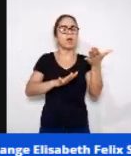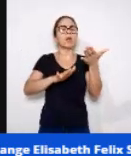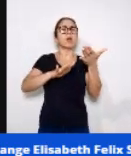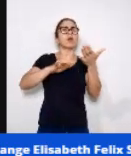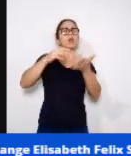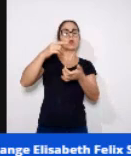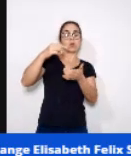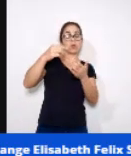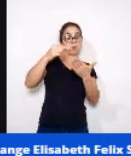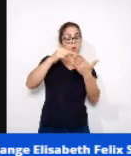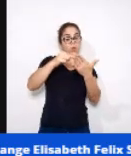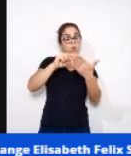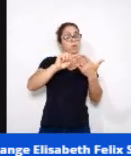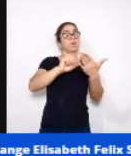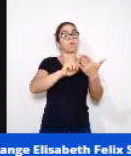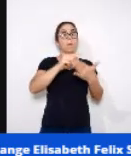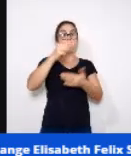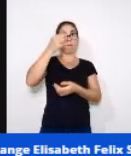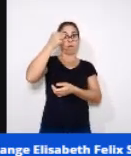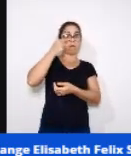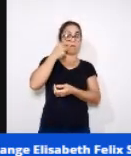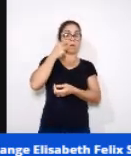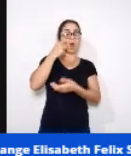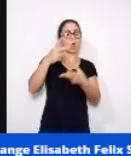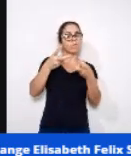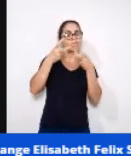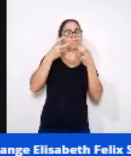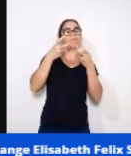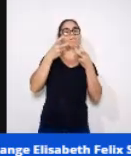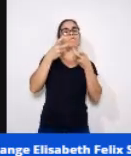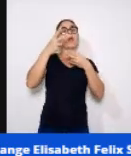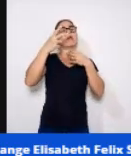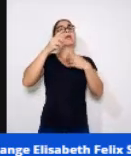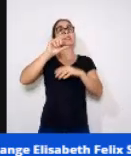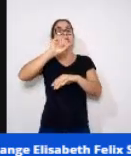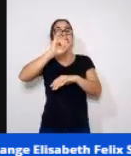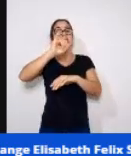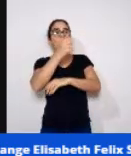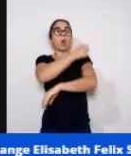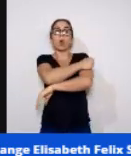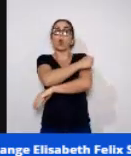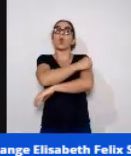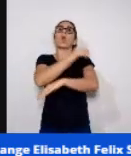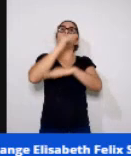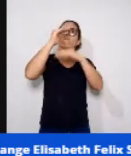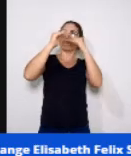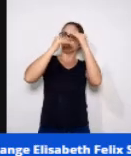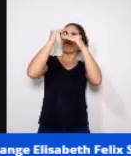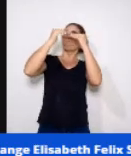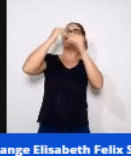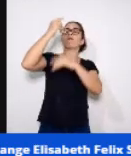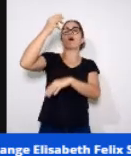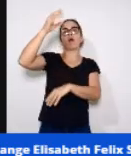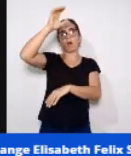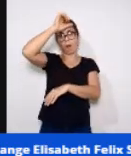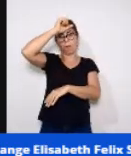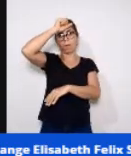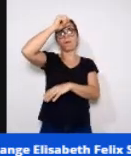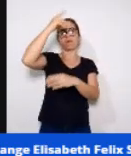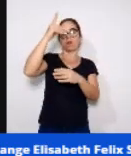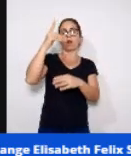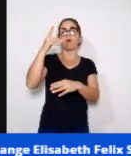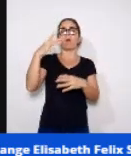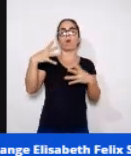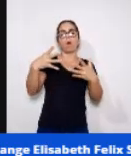indicativo de que se ele está no caminho certo da construção do conhecimento ou de alcançar essa habilidade. E nesse caso, é